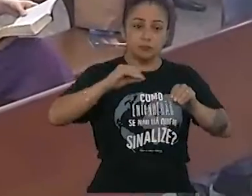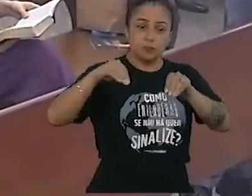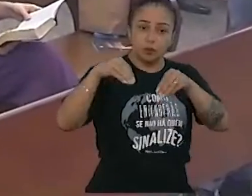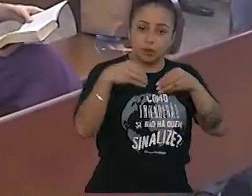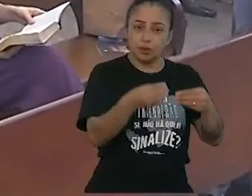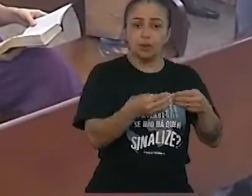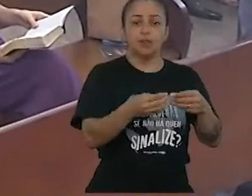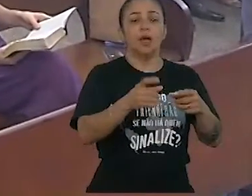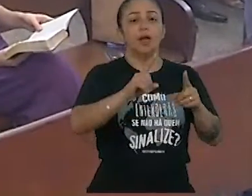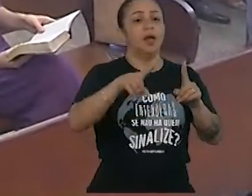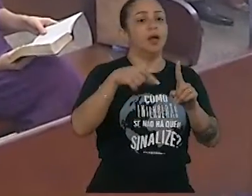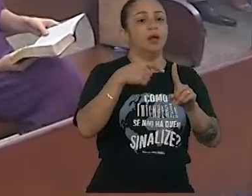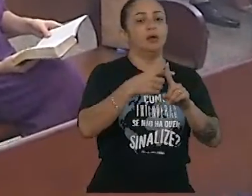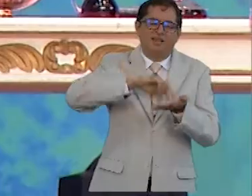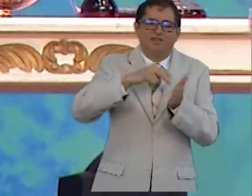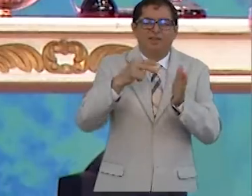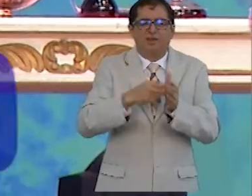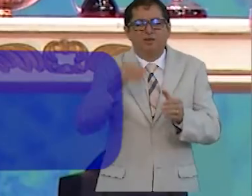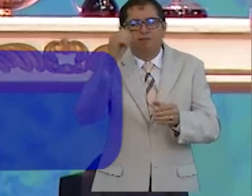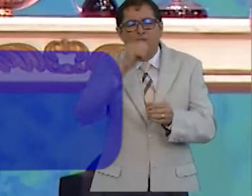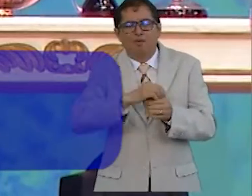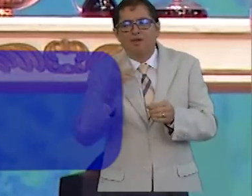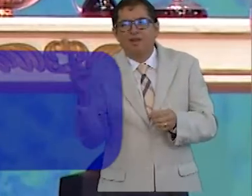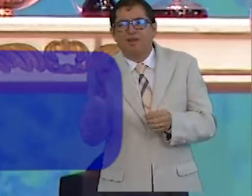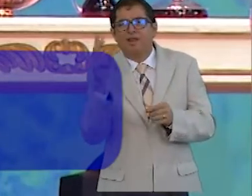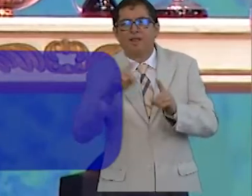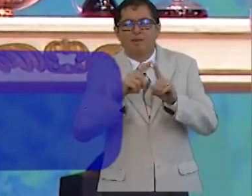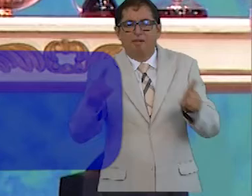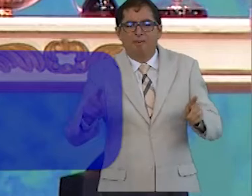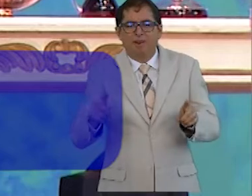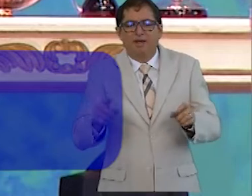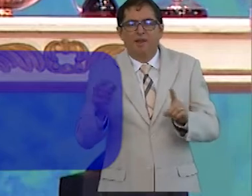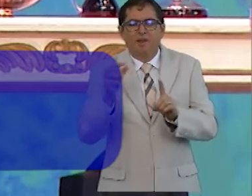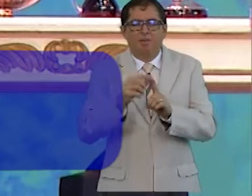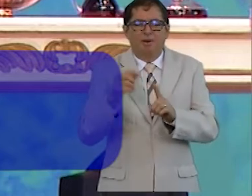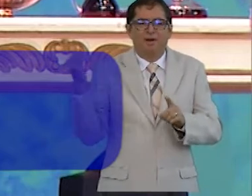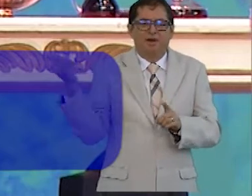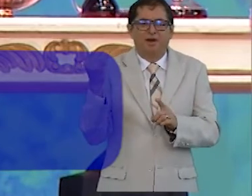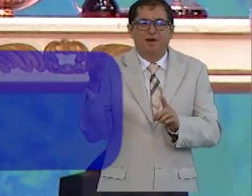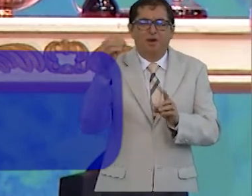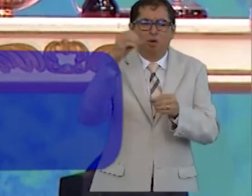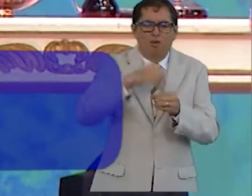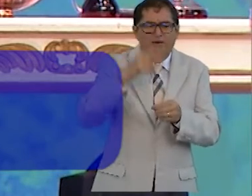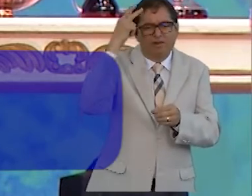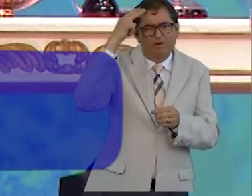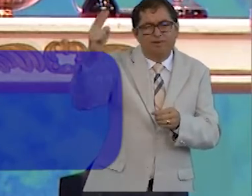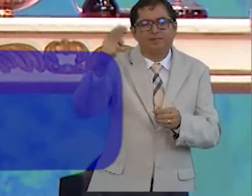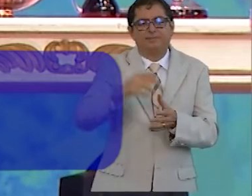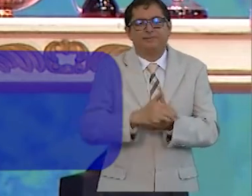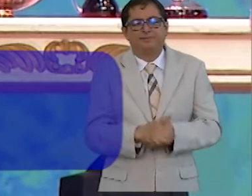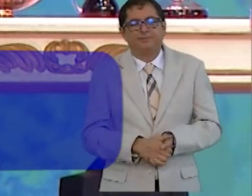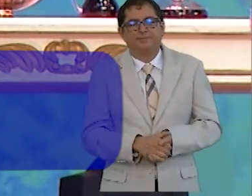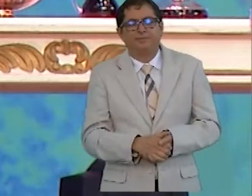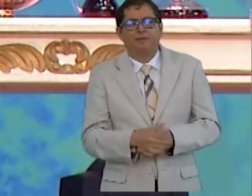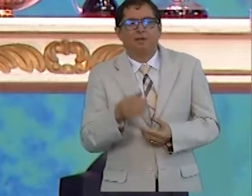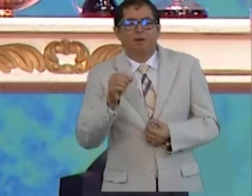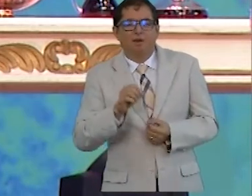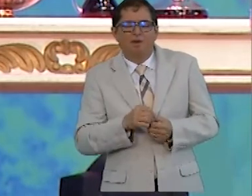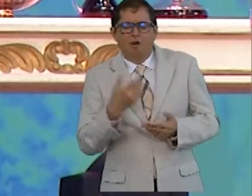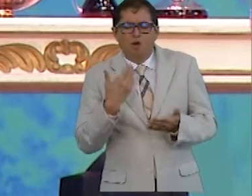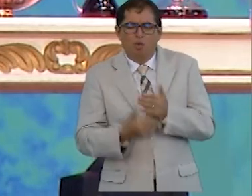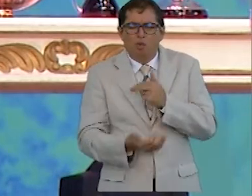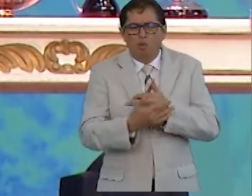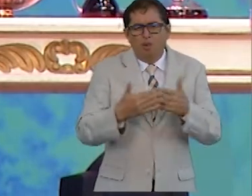você não pode ficar de fora. Mas a palavra predominante é oferta ao Senhor. Faz alguma